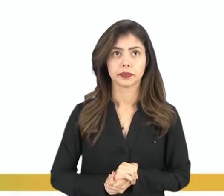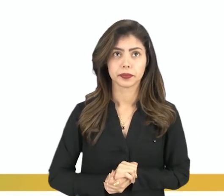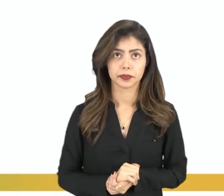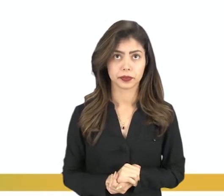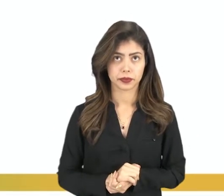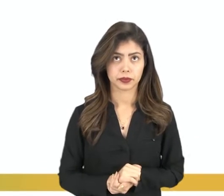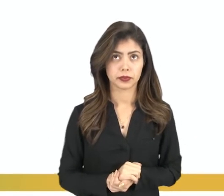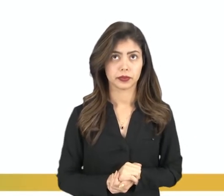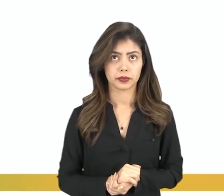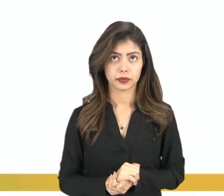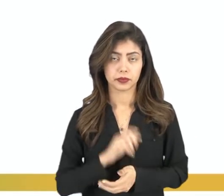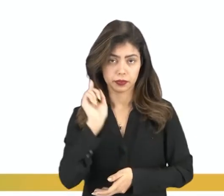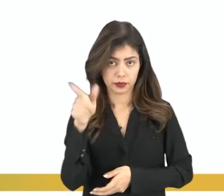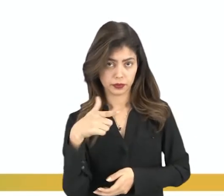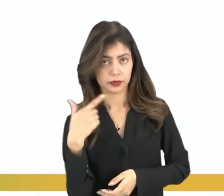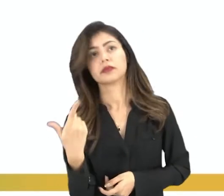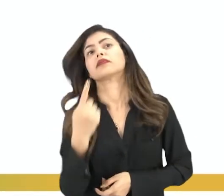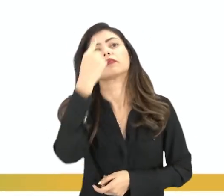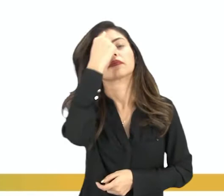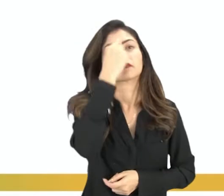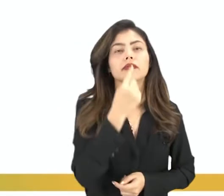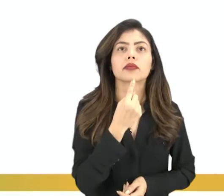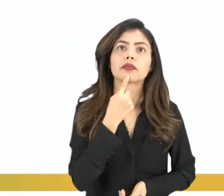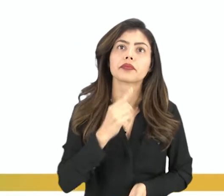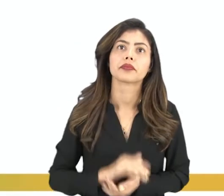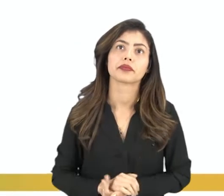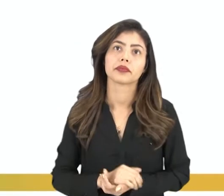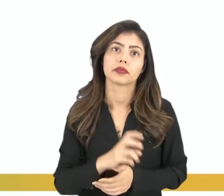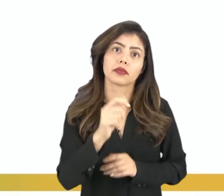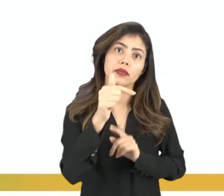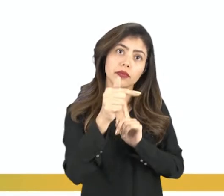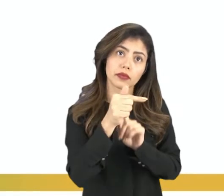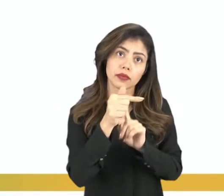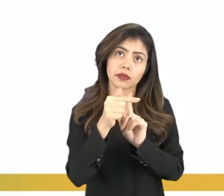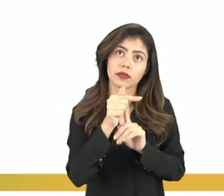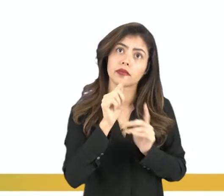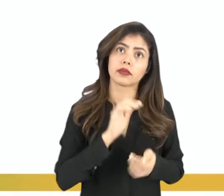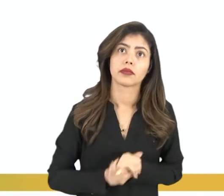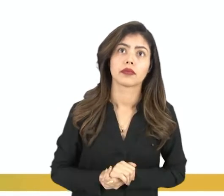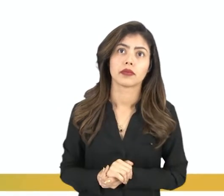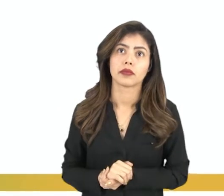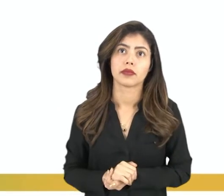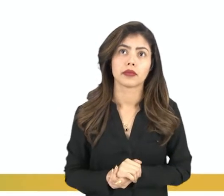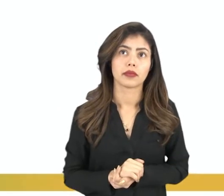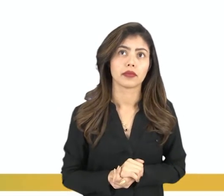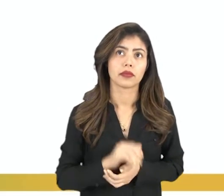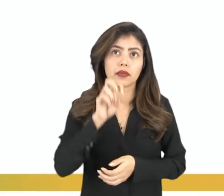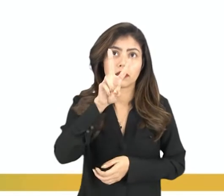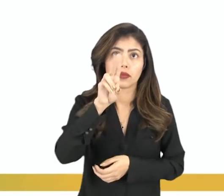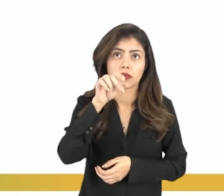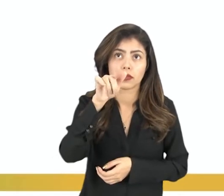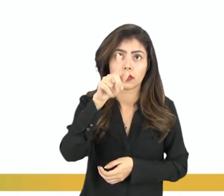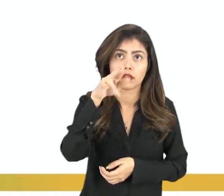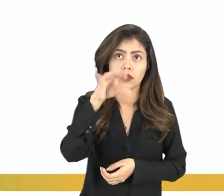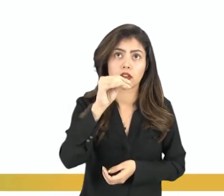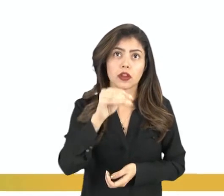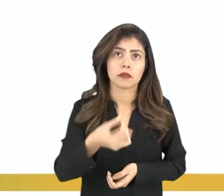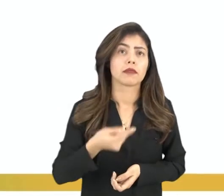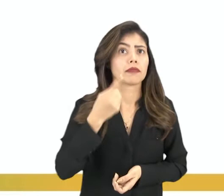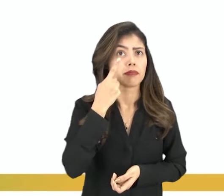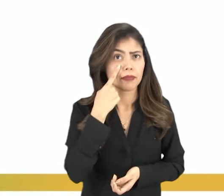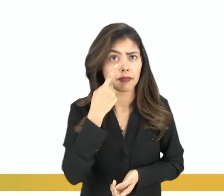Marcel Duchamp. A próxima imagem, número 7, Iris de Vincent van Gogh. A maioria de